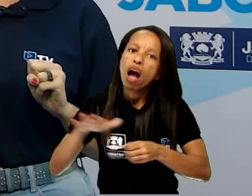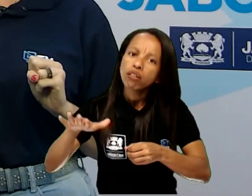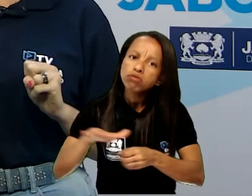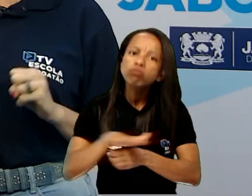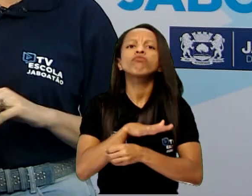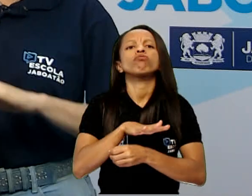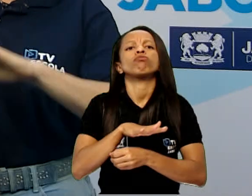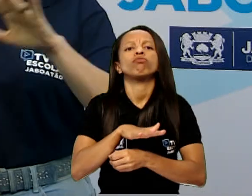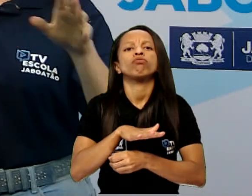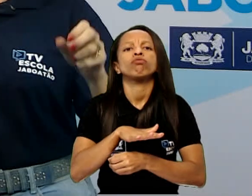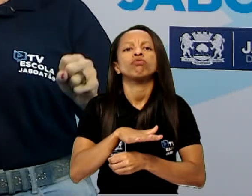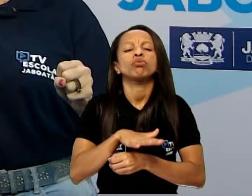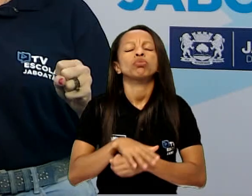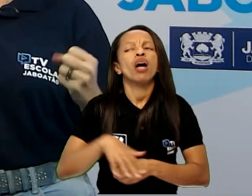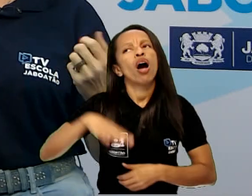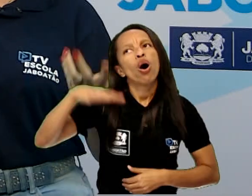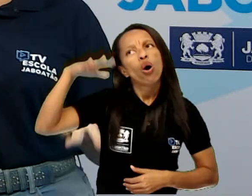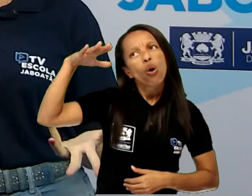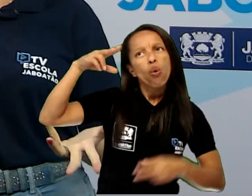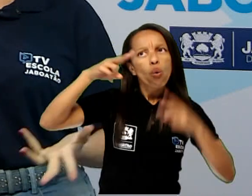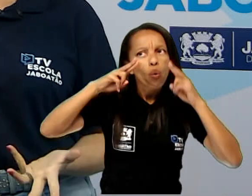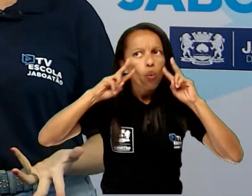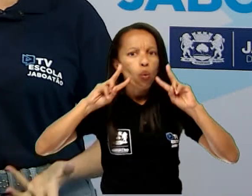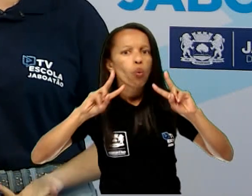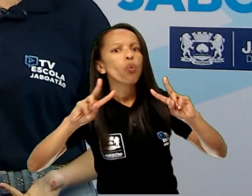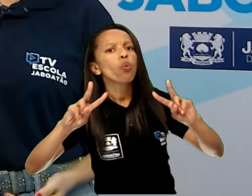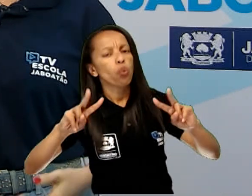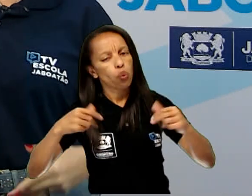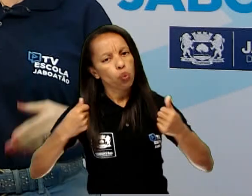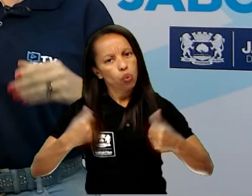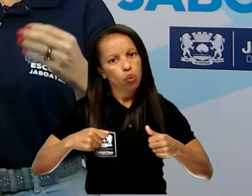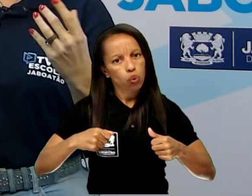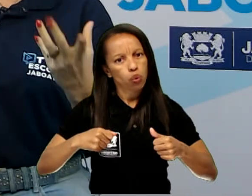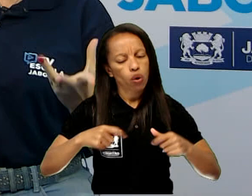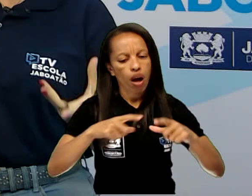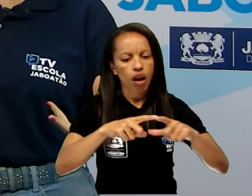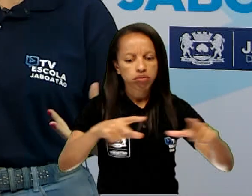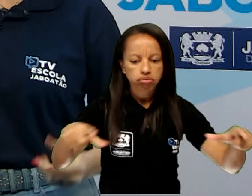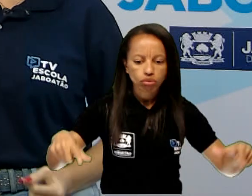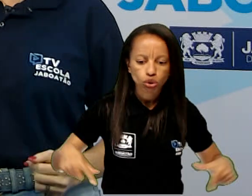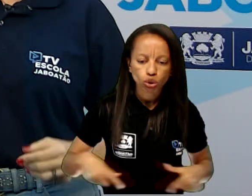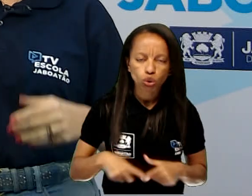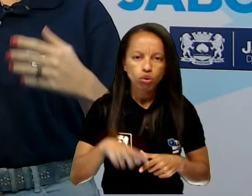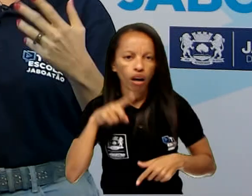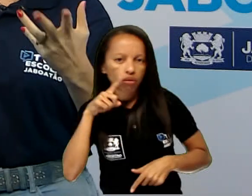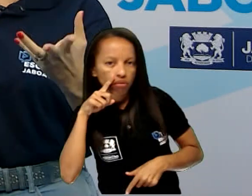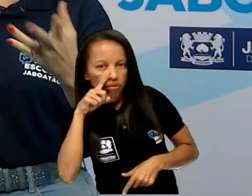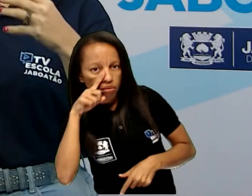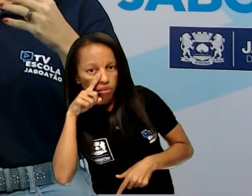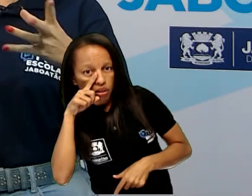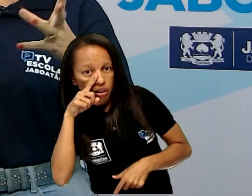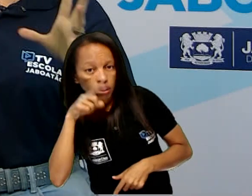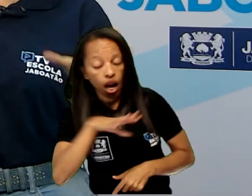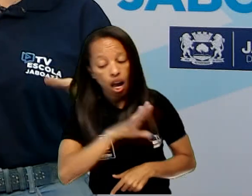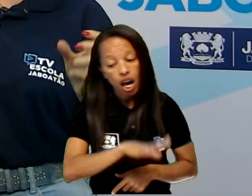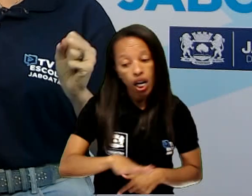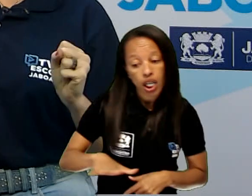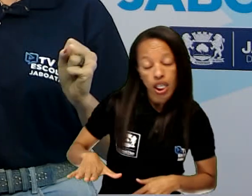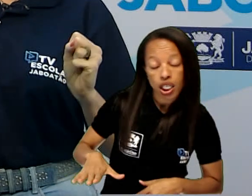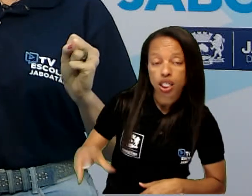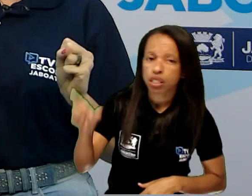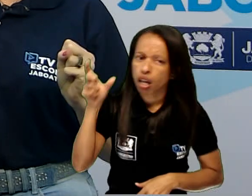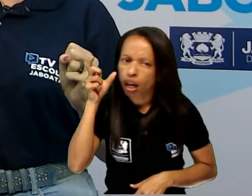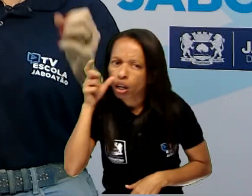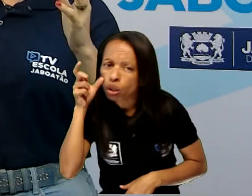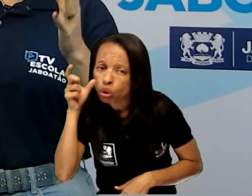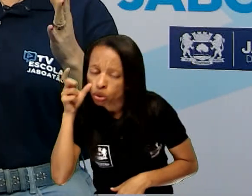sempre vigiar essas áreas porque são áreas de risco, né? Criança é curiosa. Ela pode chegar lá, mexer, afastar.